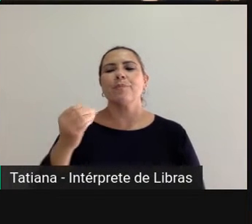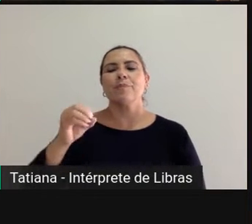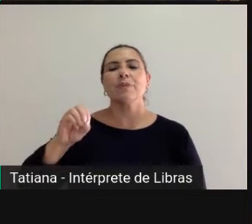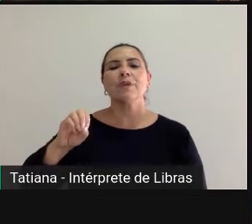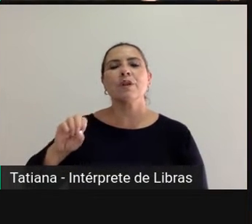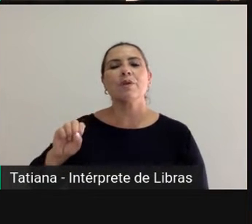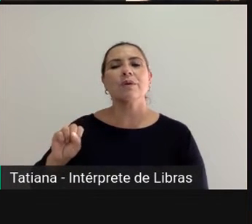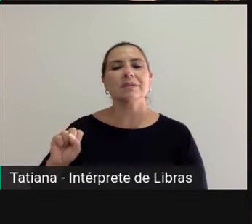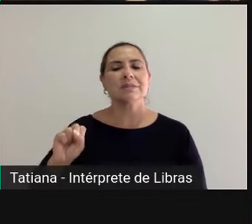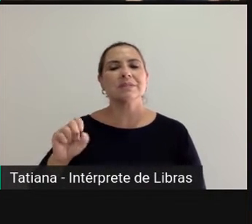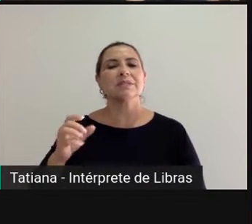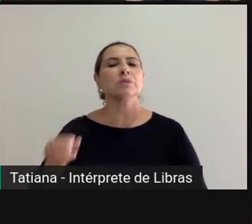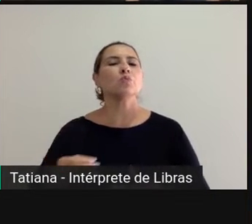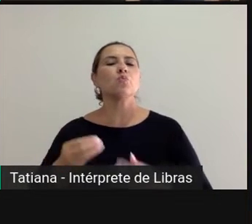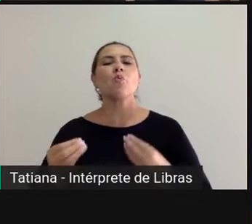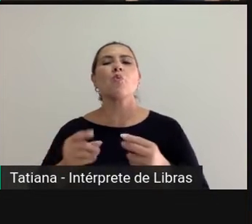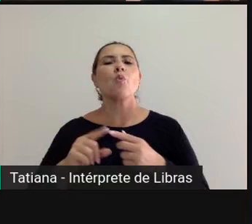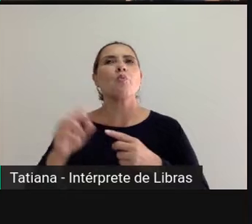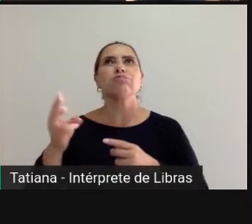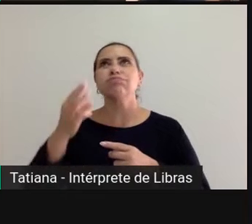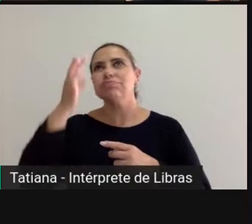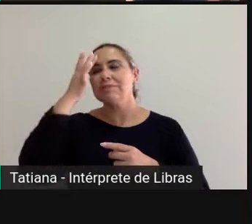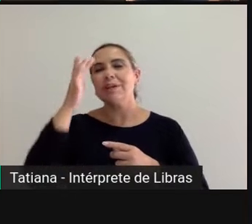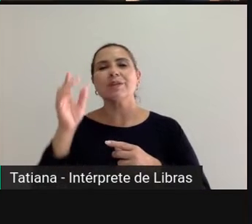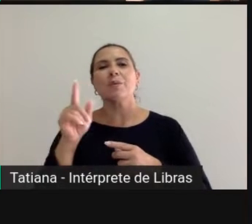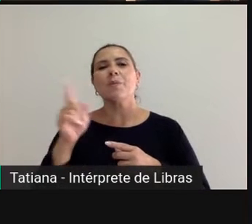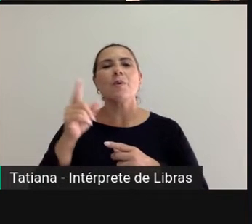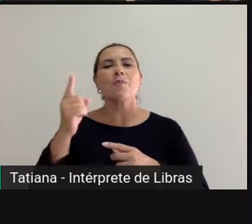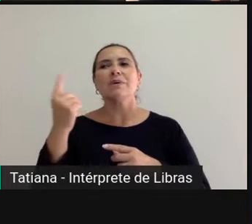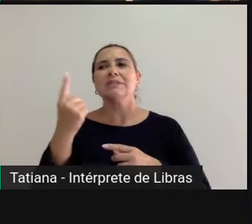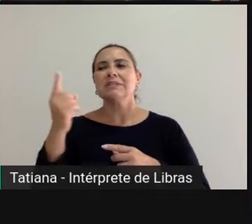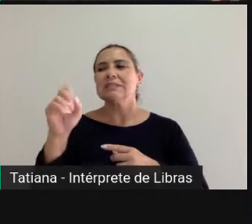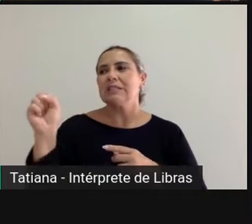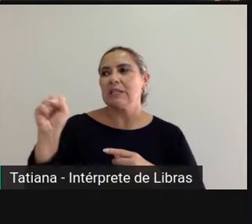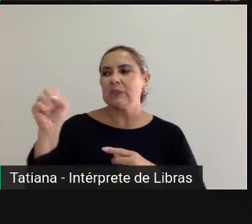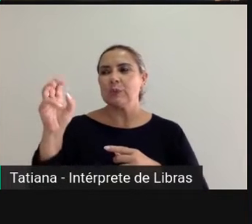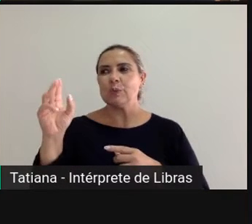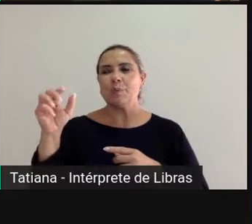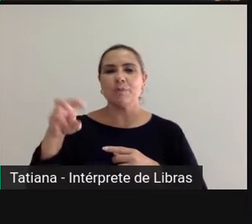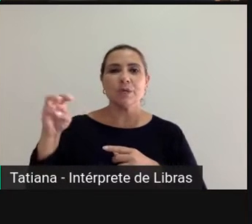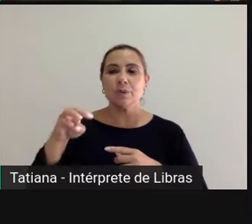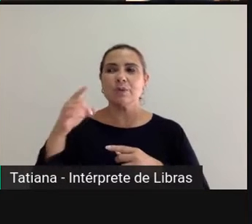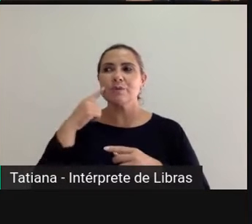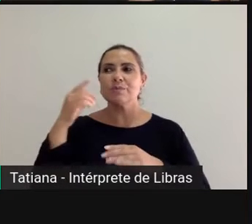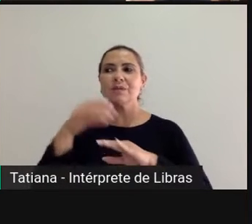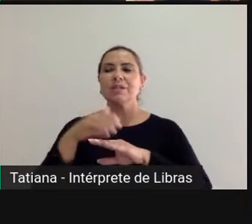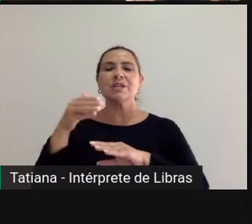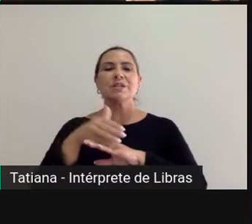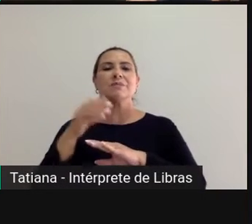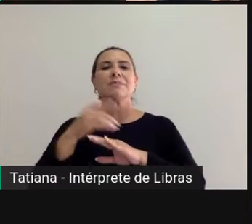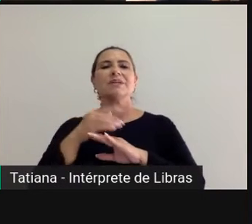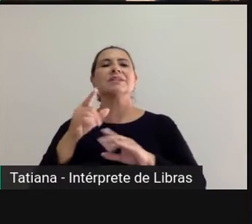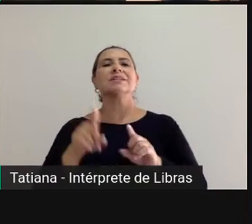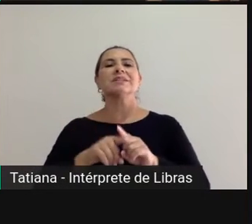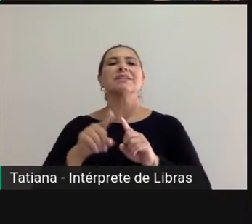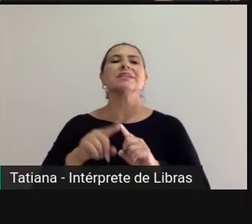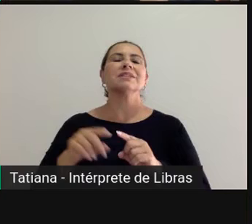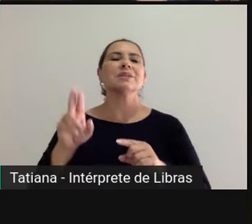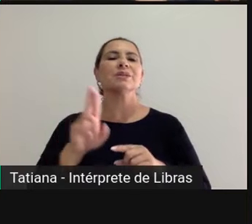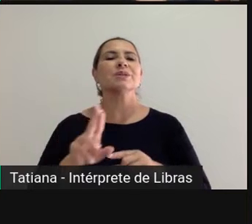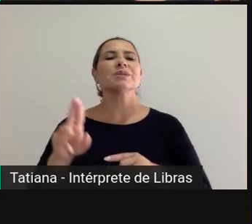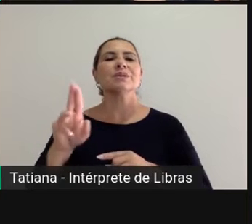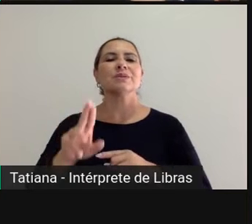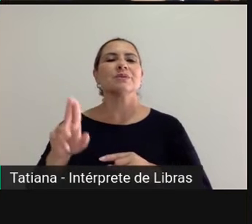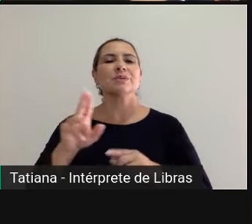que esses dados que a gente está colocando a cada segundo, a cada minuto, num ritmo absolutamente frenético, estão sendo usados de uma